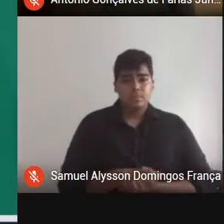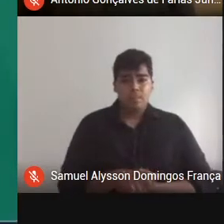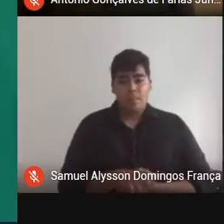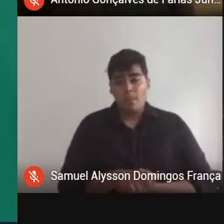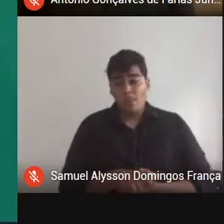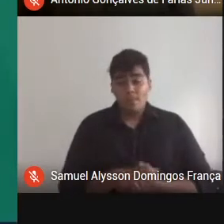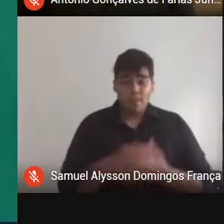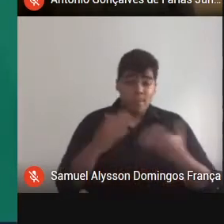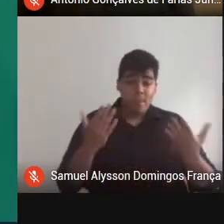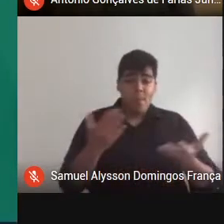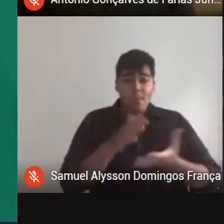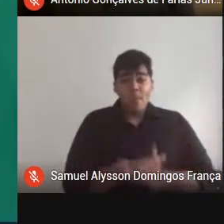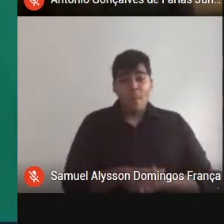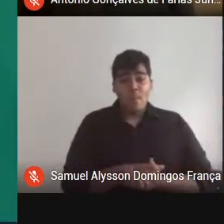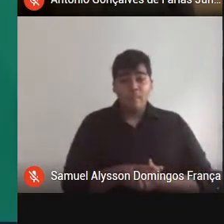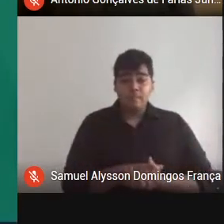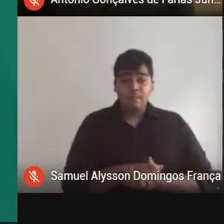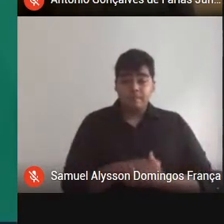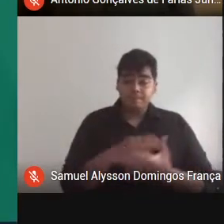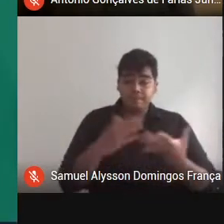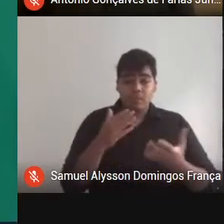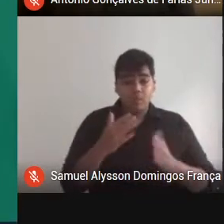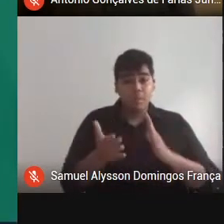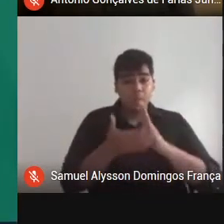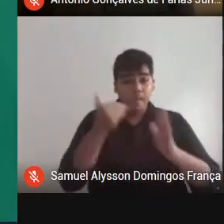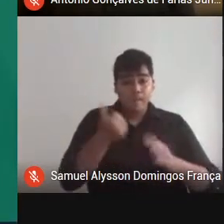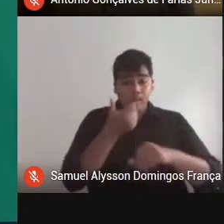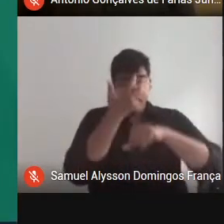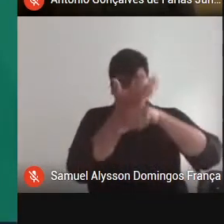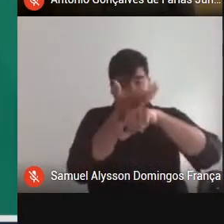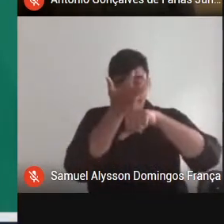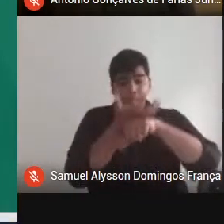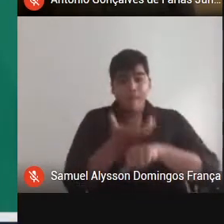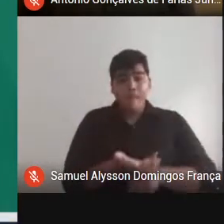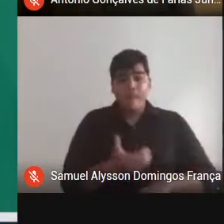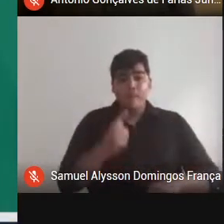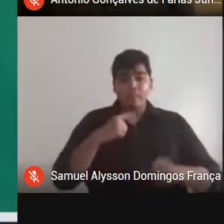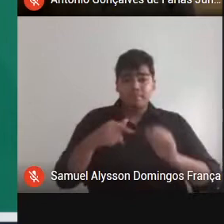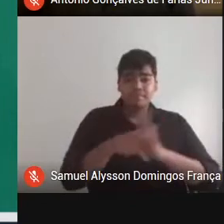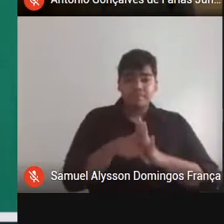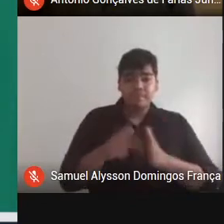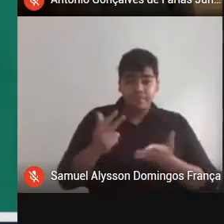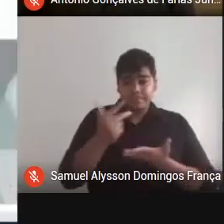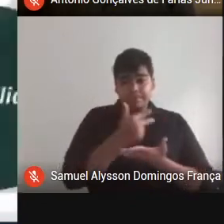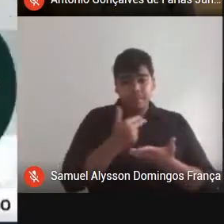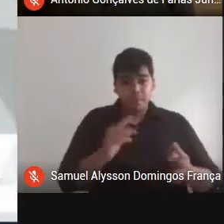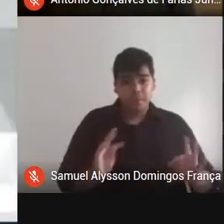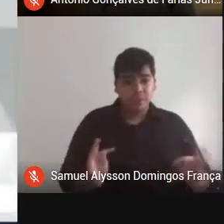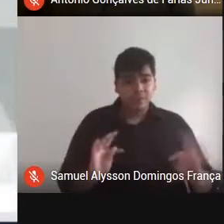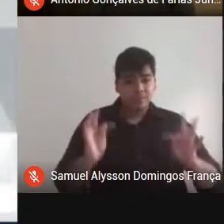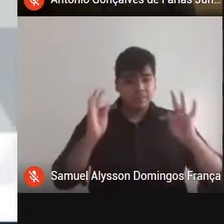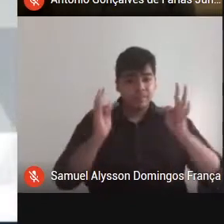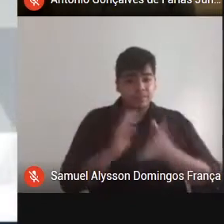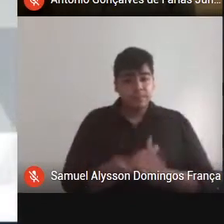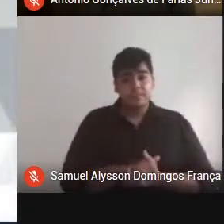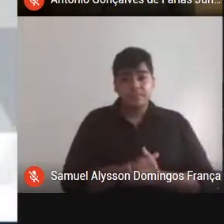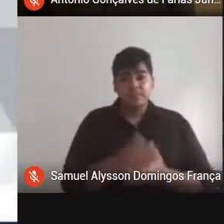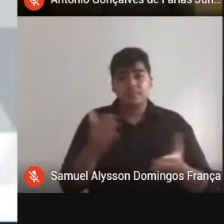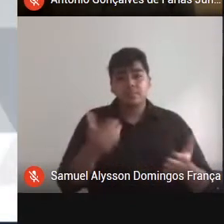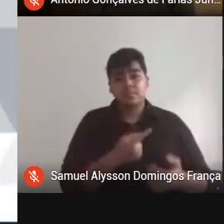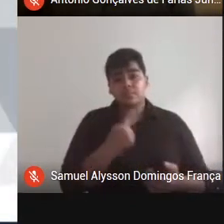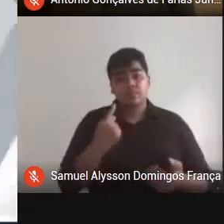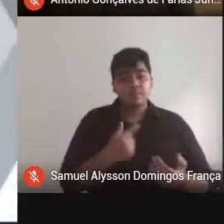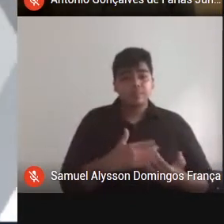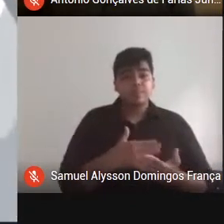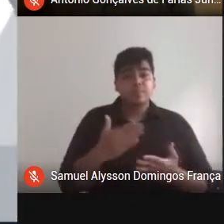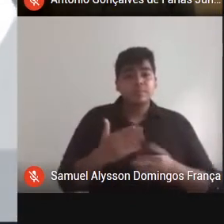Bom, então, saindo aqui, né, da disciplina de desenho com tecnologia BIM, vamos aqui para a disciplina de